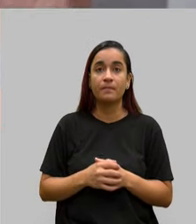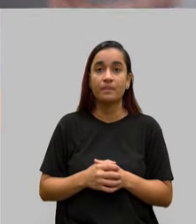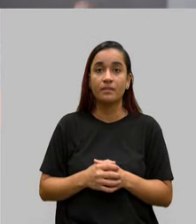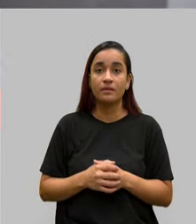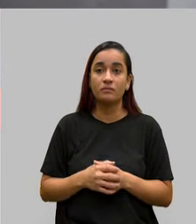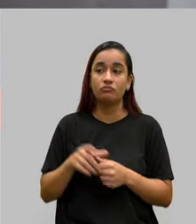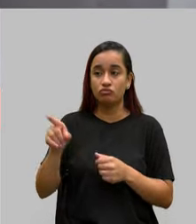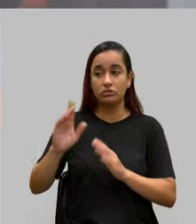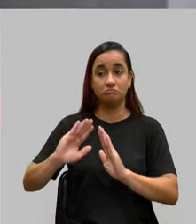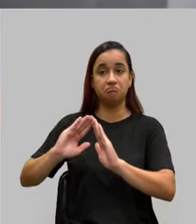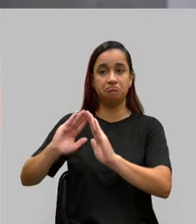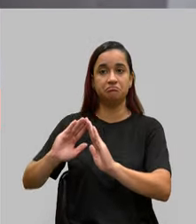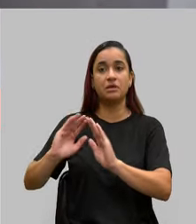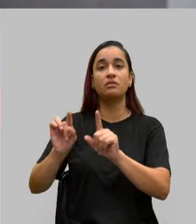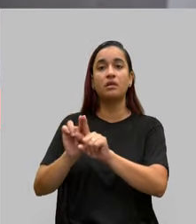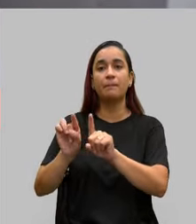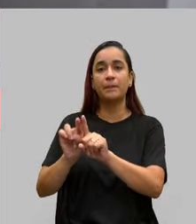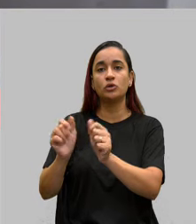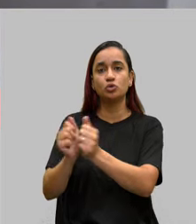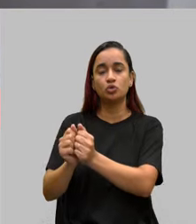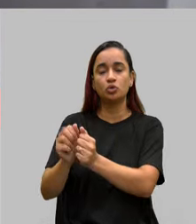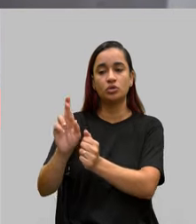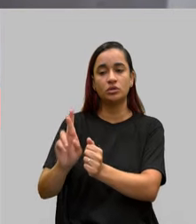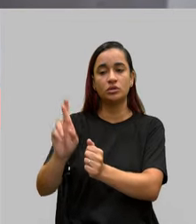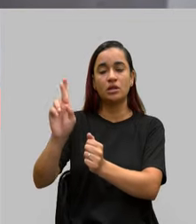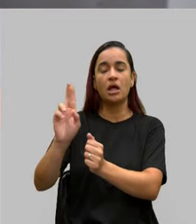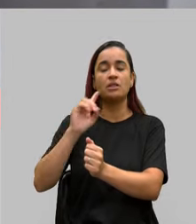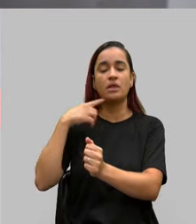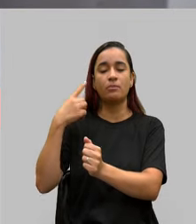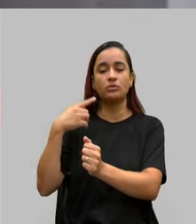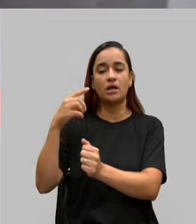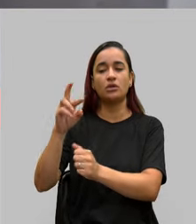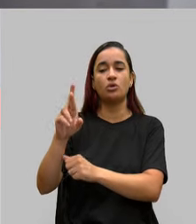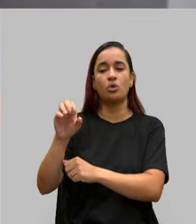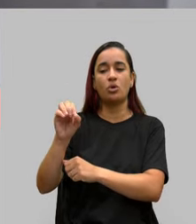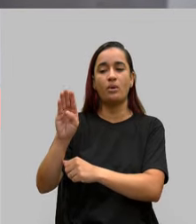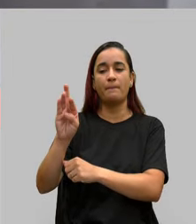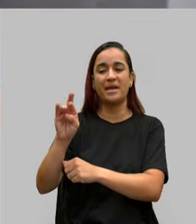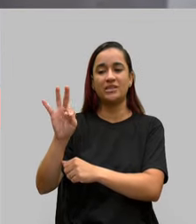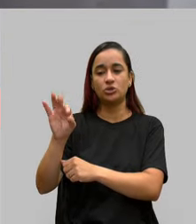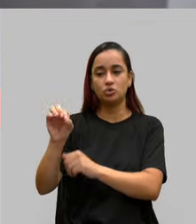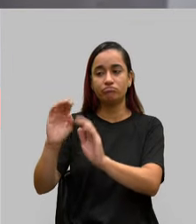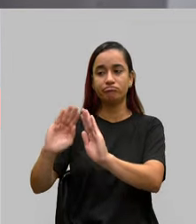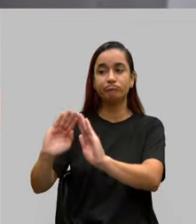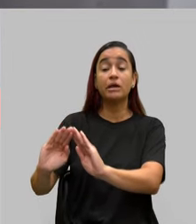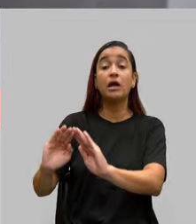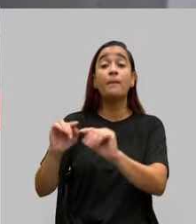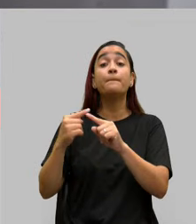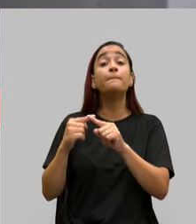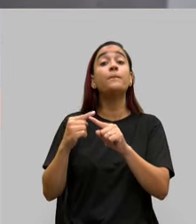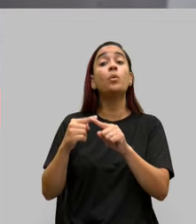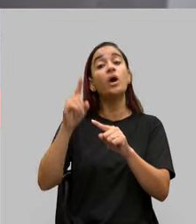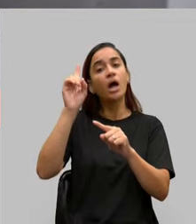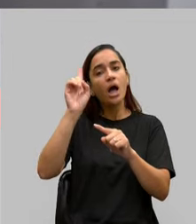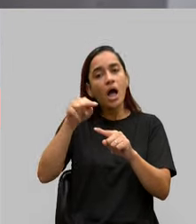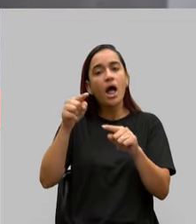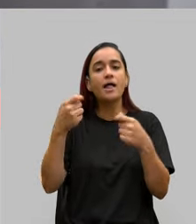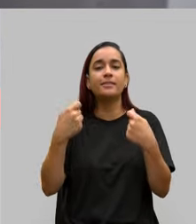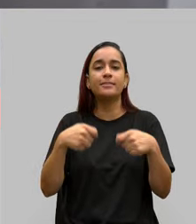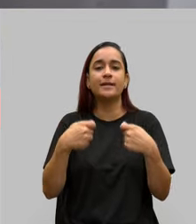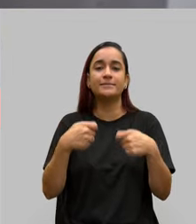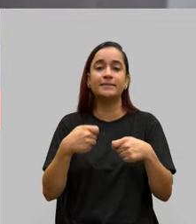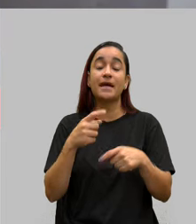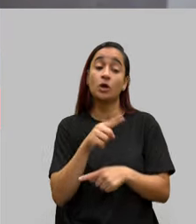excelência pelo Deputado Roberto pela deputado Porque é necessário que paremos de